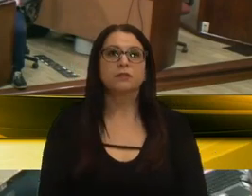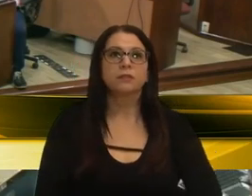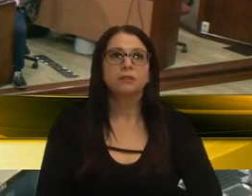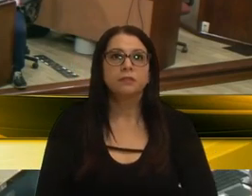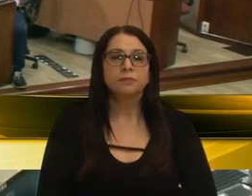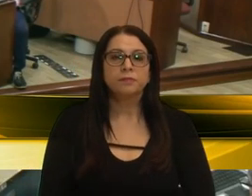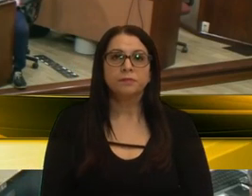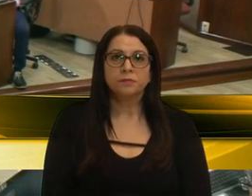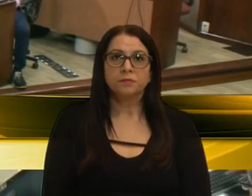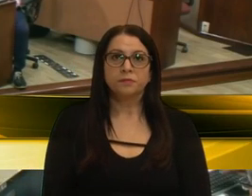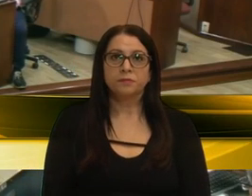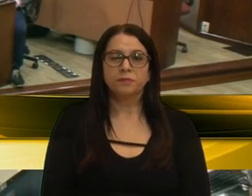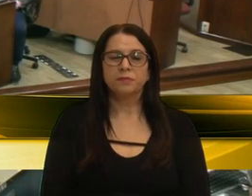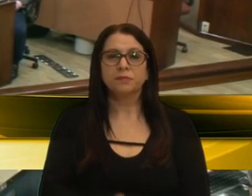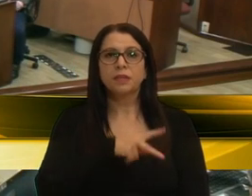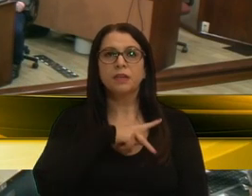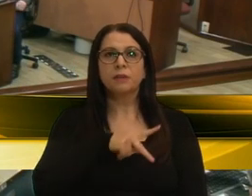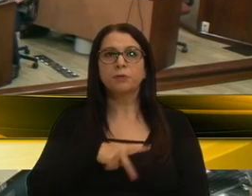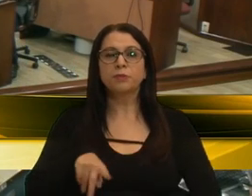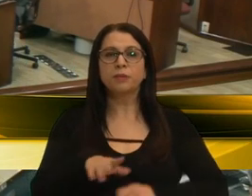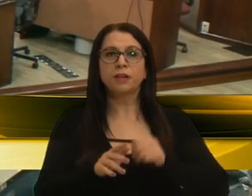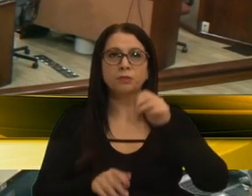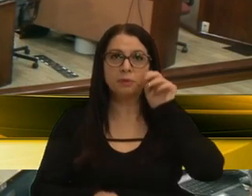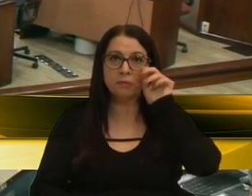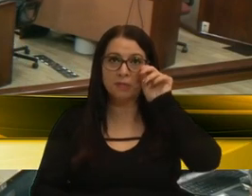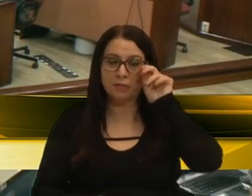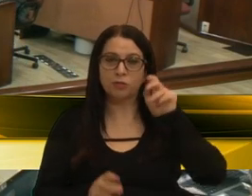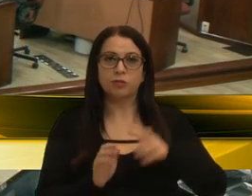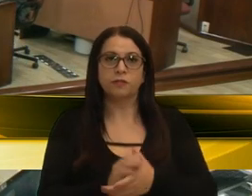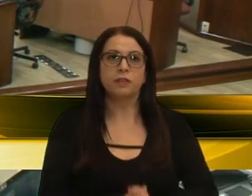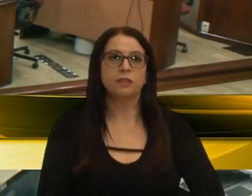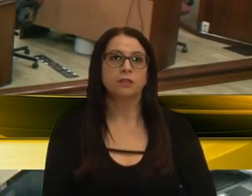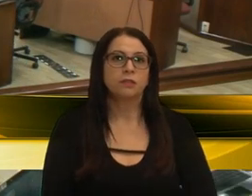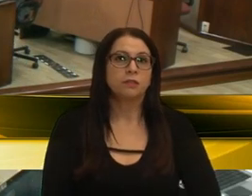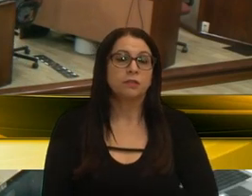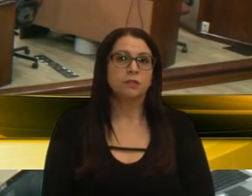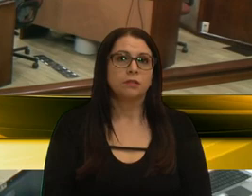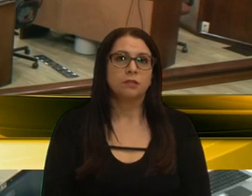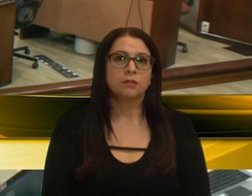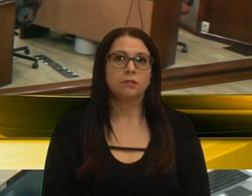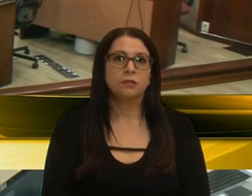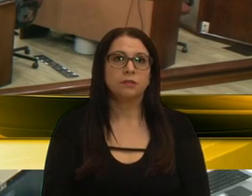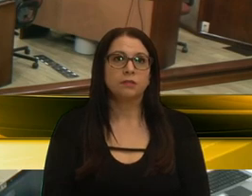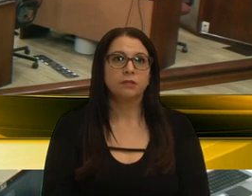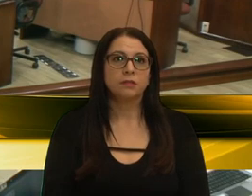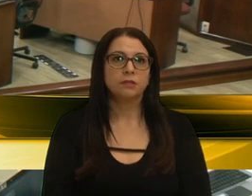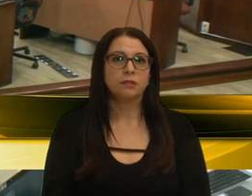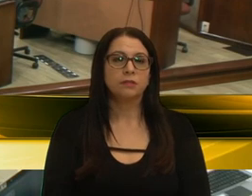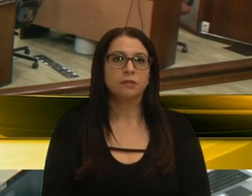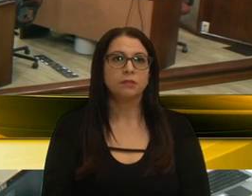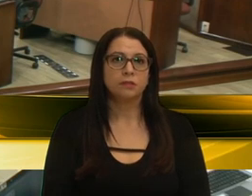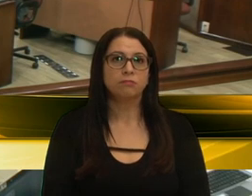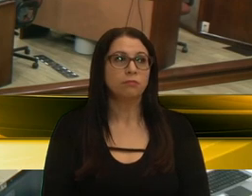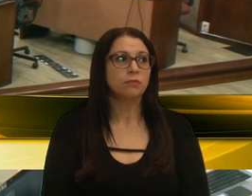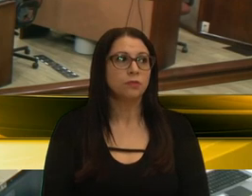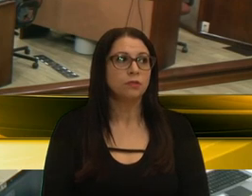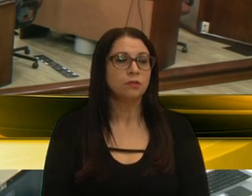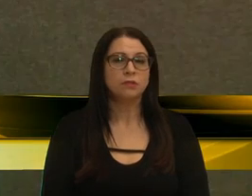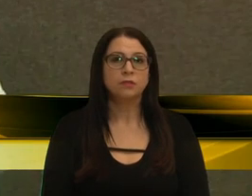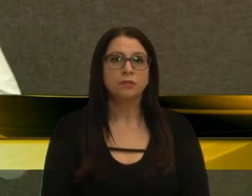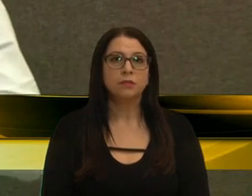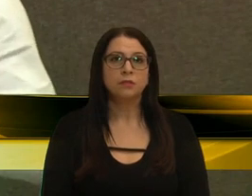se o presidente achar os vereadores olha me alegro e